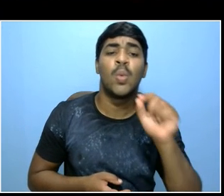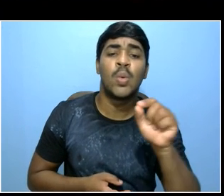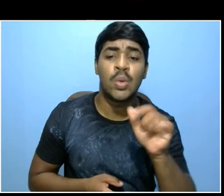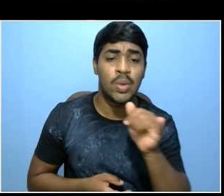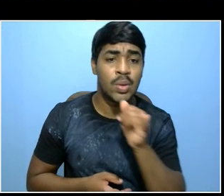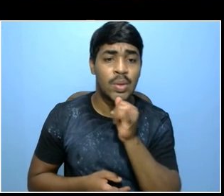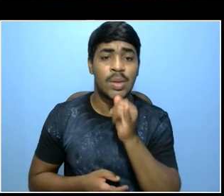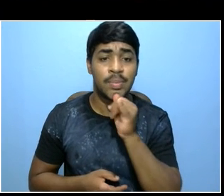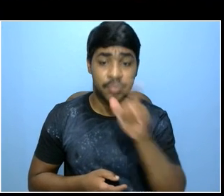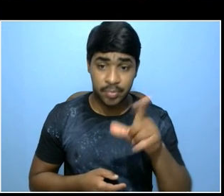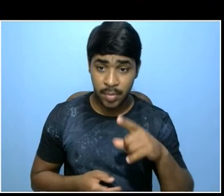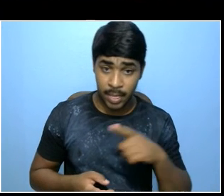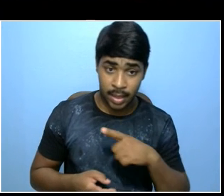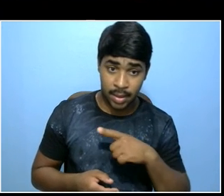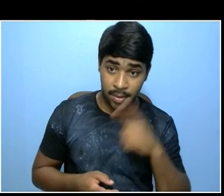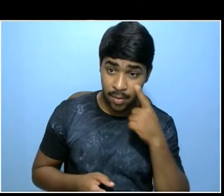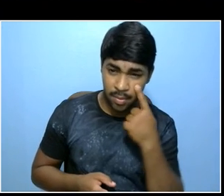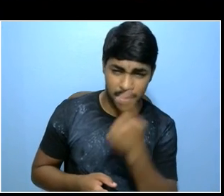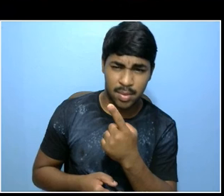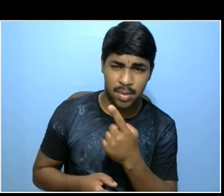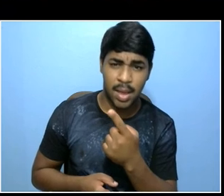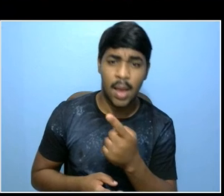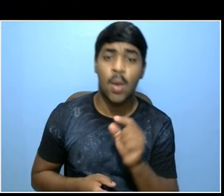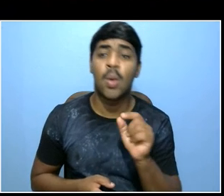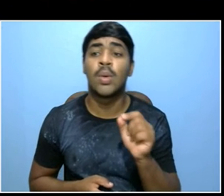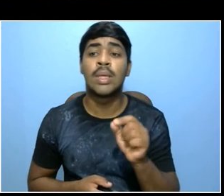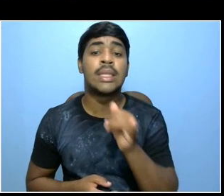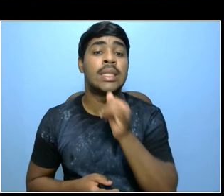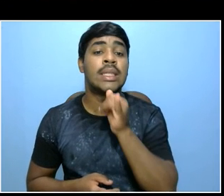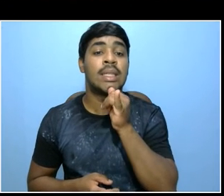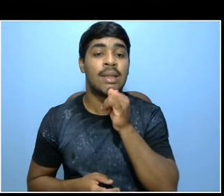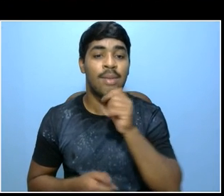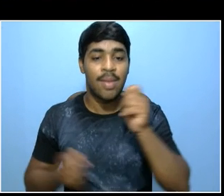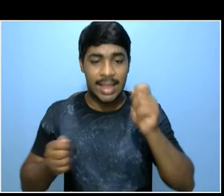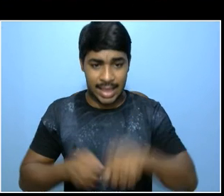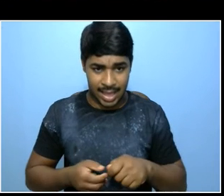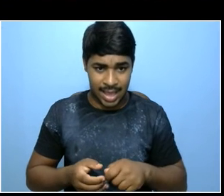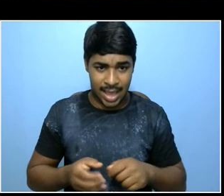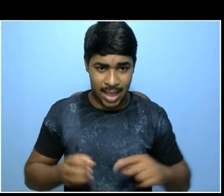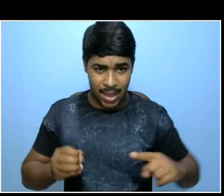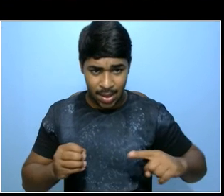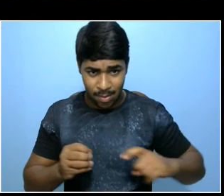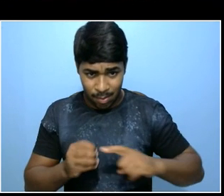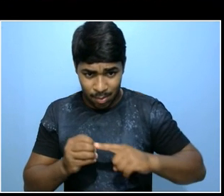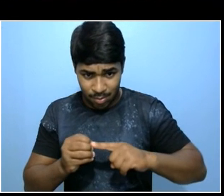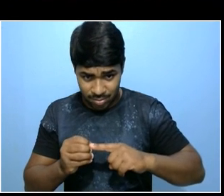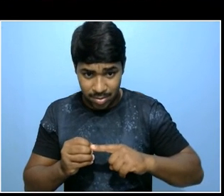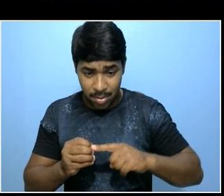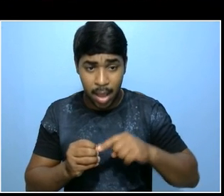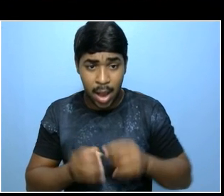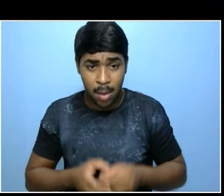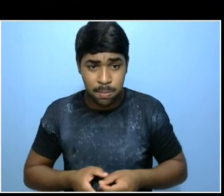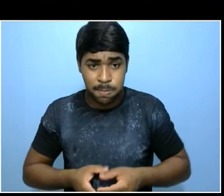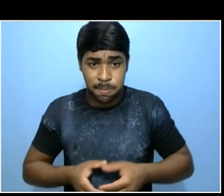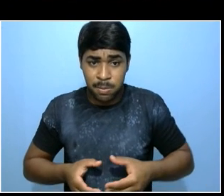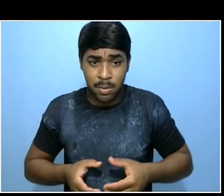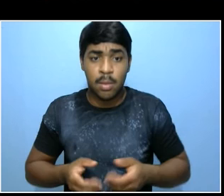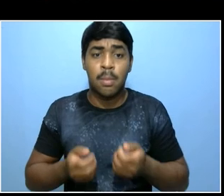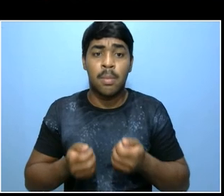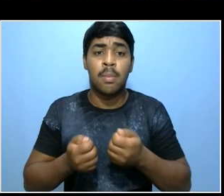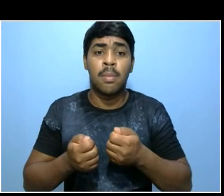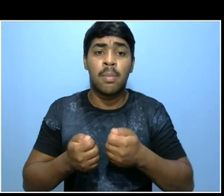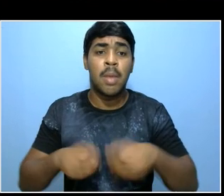de fecundação. Já imaginou isso, gente? Já imaginou se a mulher pudesse fazer isso? Desenvolver um óvulo e ele se desenvolver em um